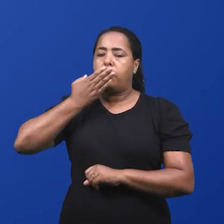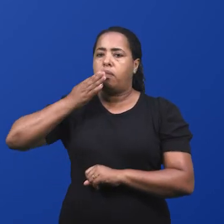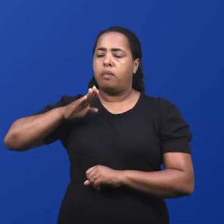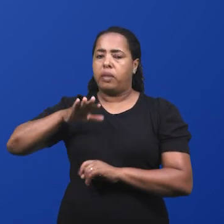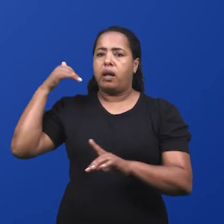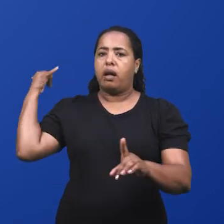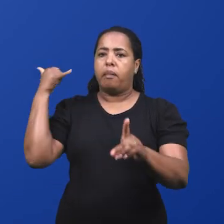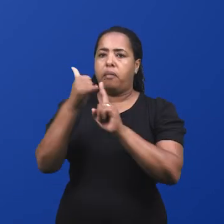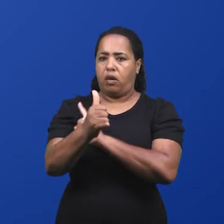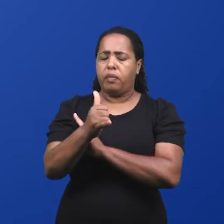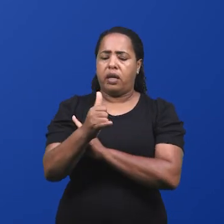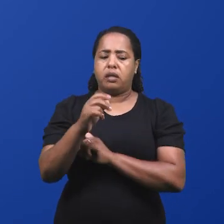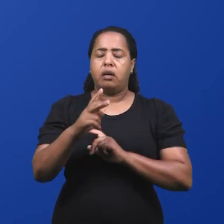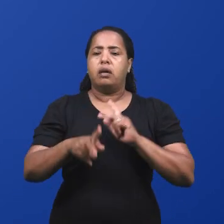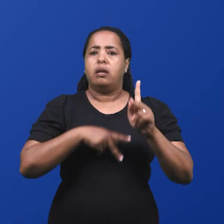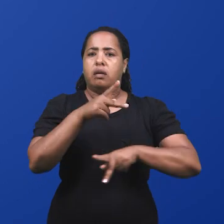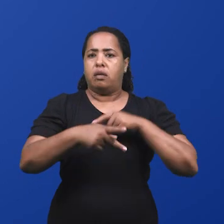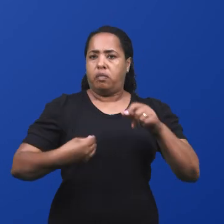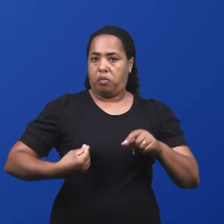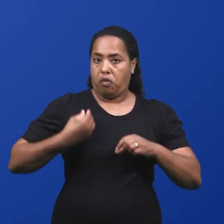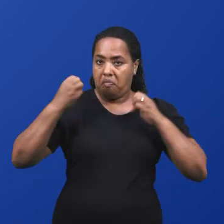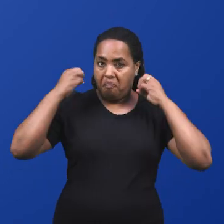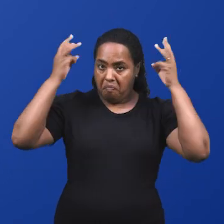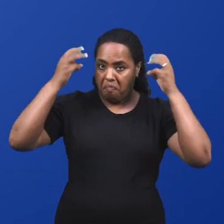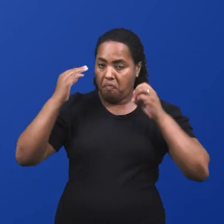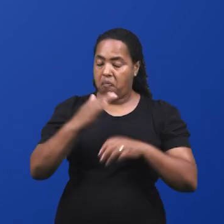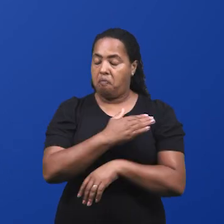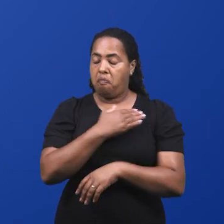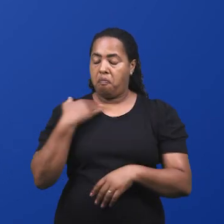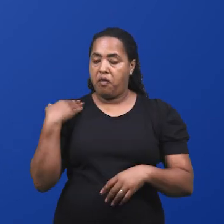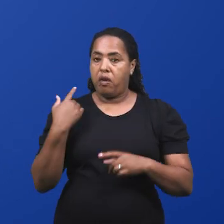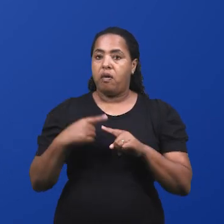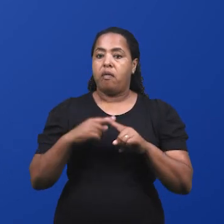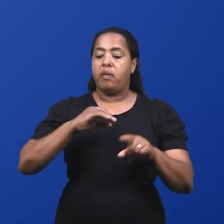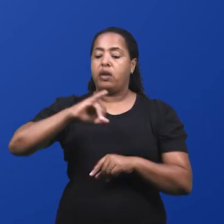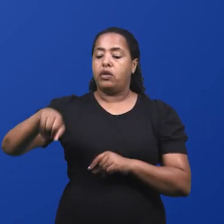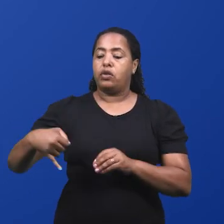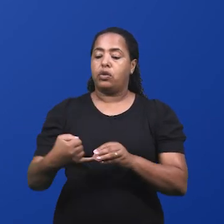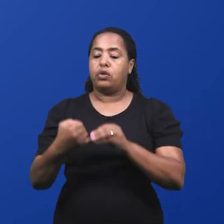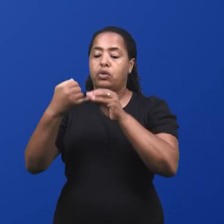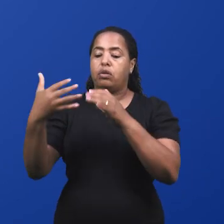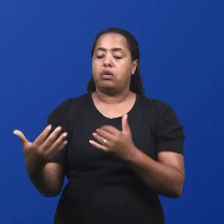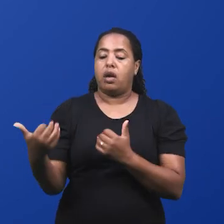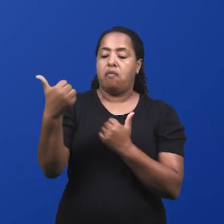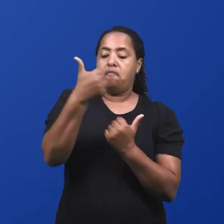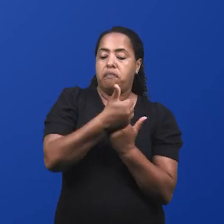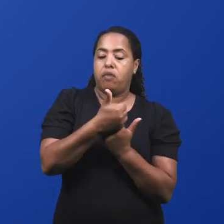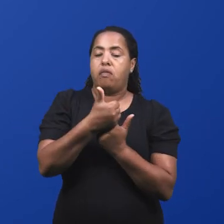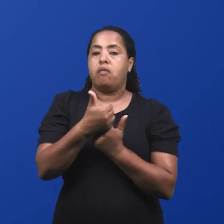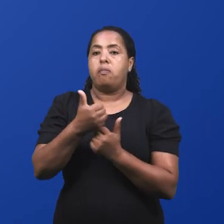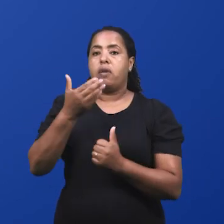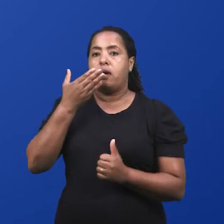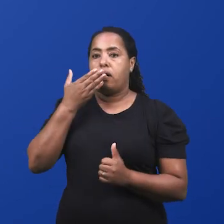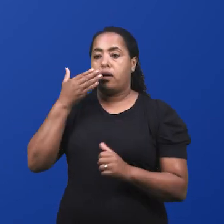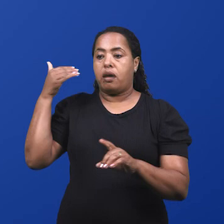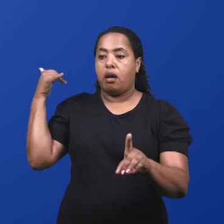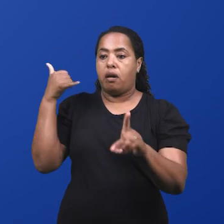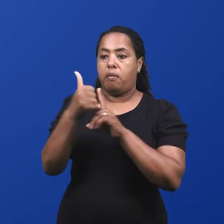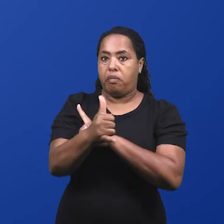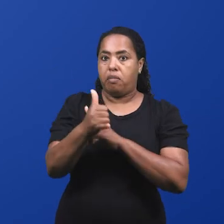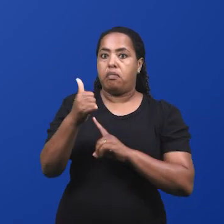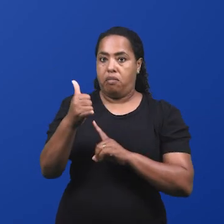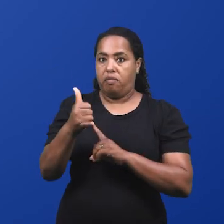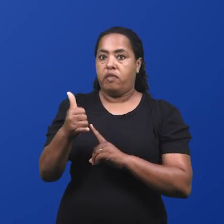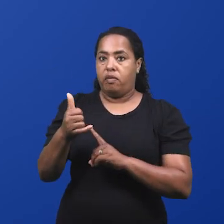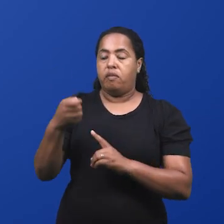uma profecia sobre os filhos de Israel, havia uma profecia sobre aquele povo. Moisés morreu, mas Josué ele foi levantado para que a